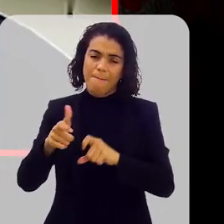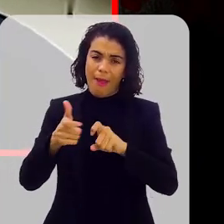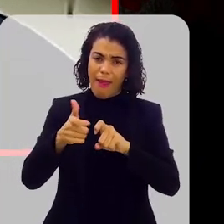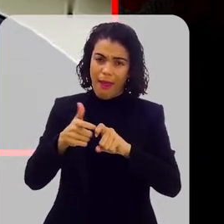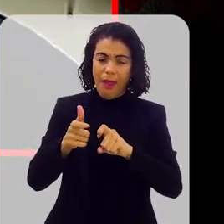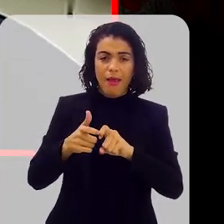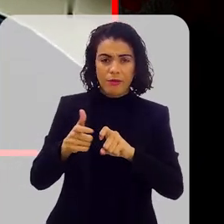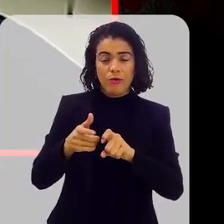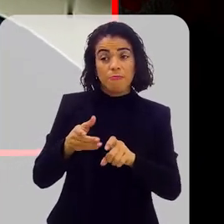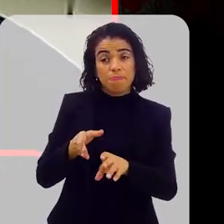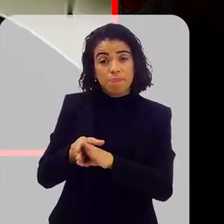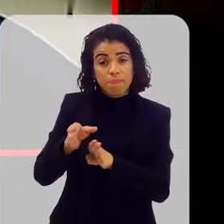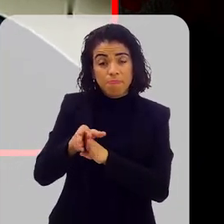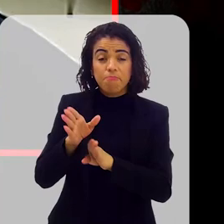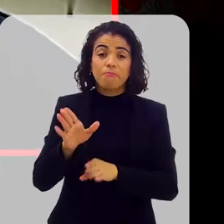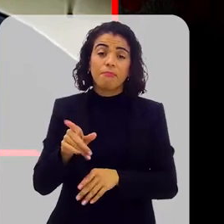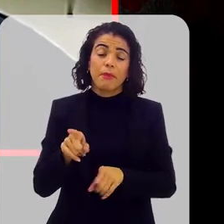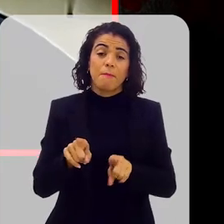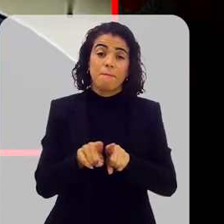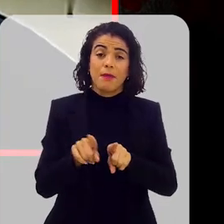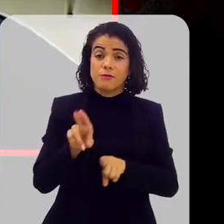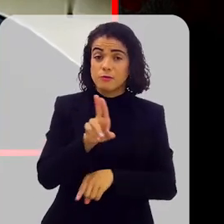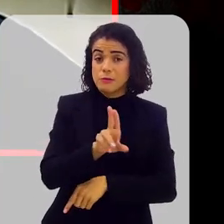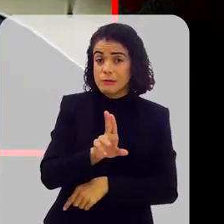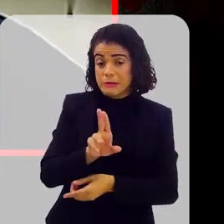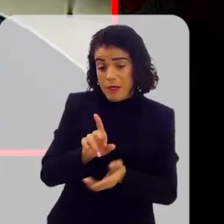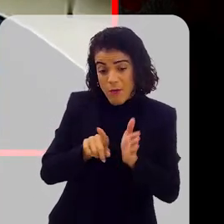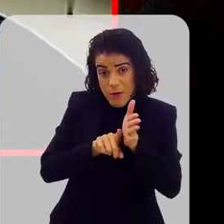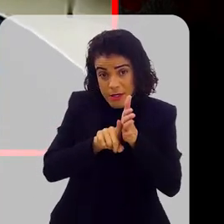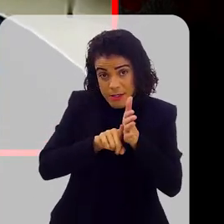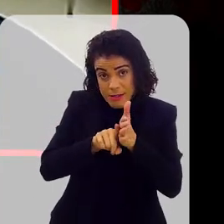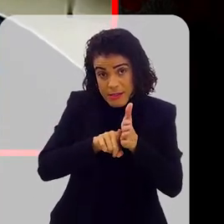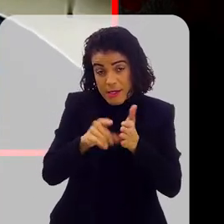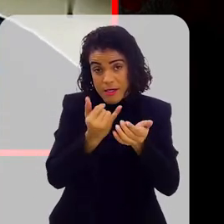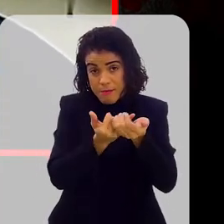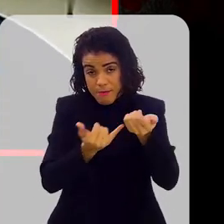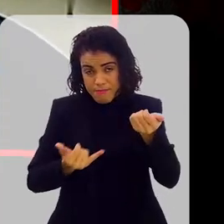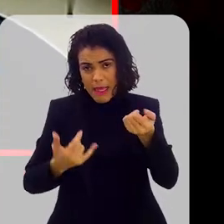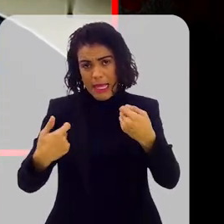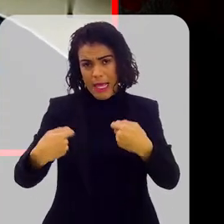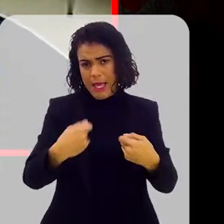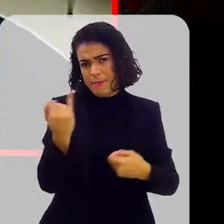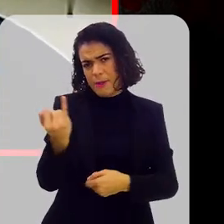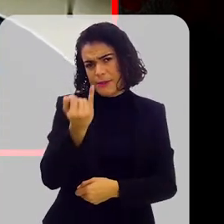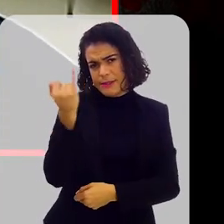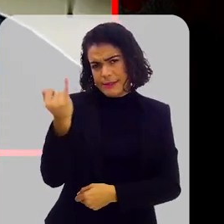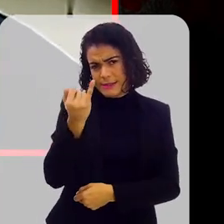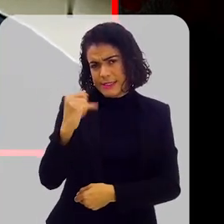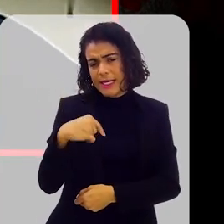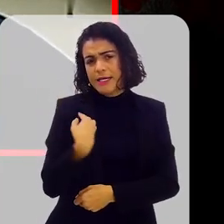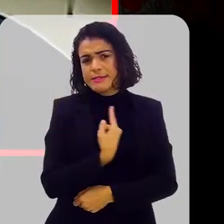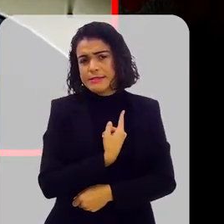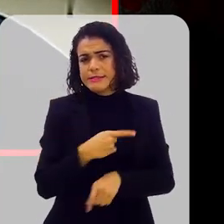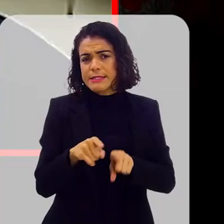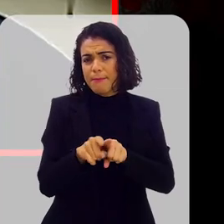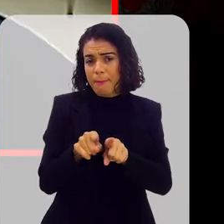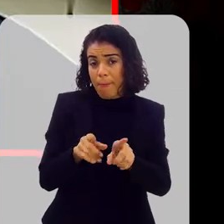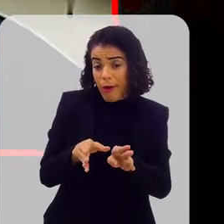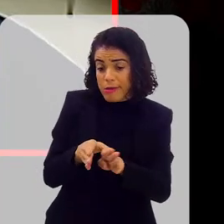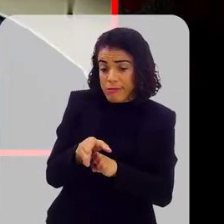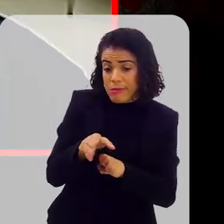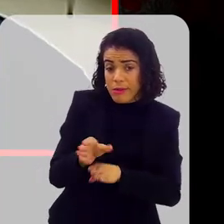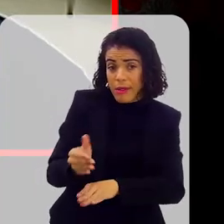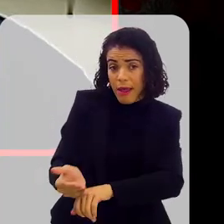médica, do local onde a gente está, mas o uso racional do exame, ele é importante, né? Na verdade, a gente